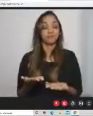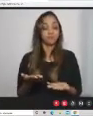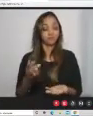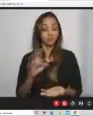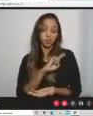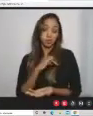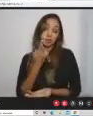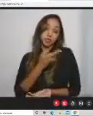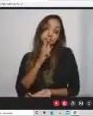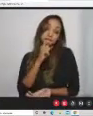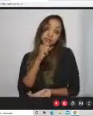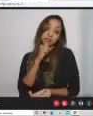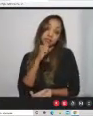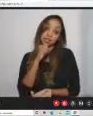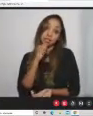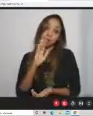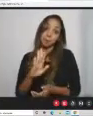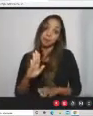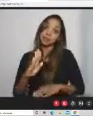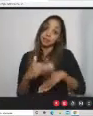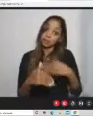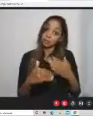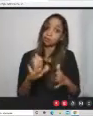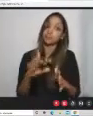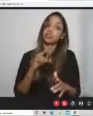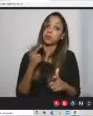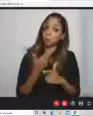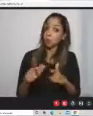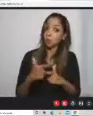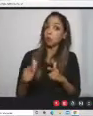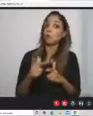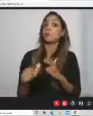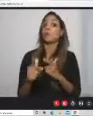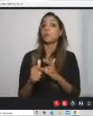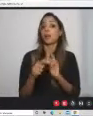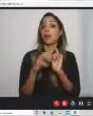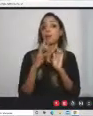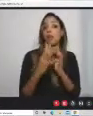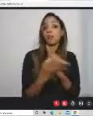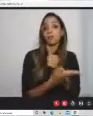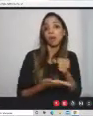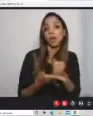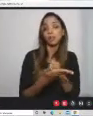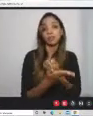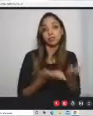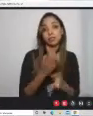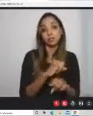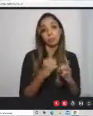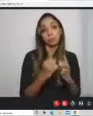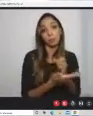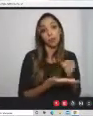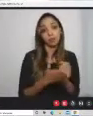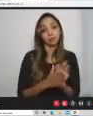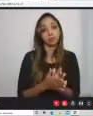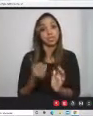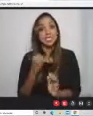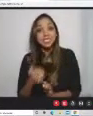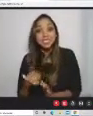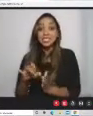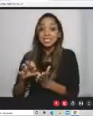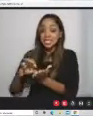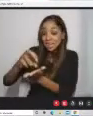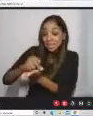que aconteça também um colapso da atenção básica, se não houver medidas emergenciais de cadastro dessas pessoas e de reestruturação da